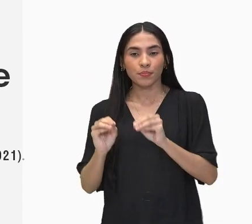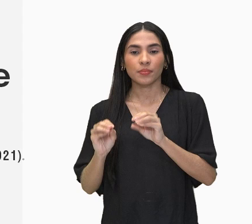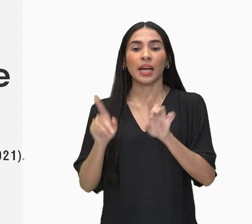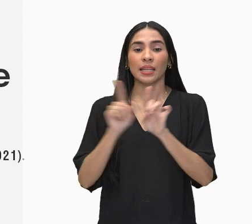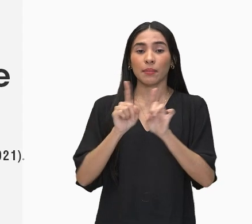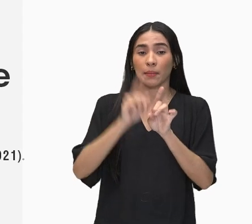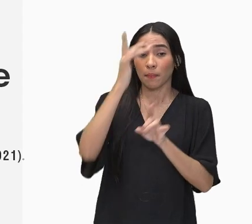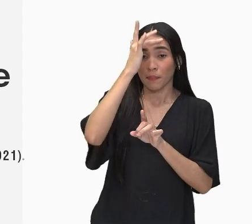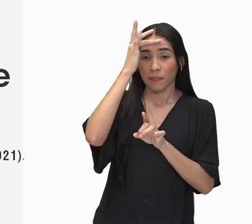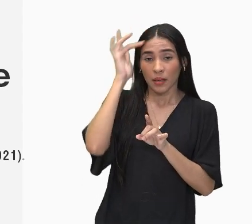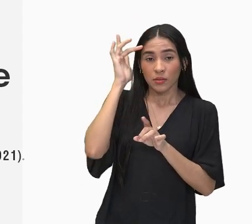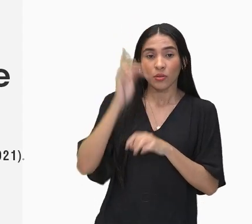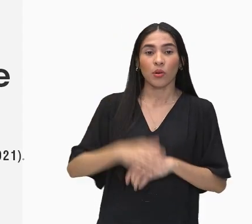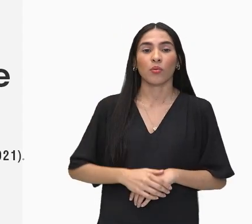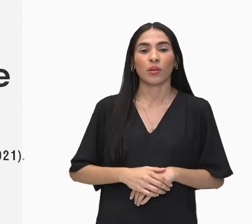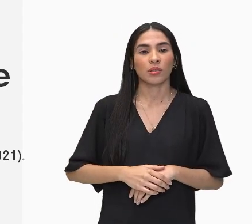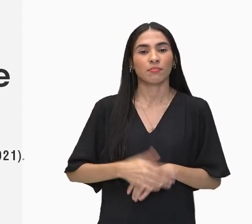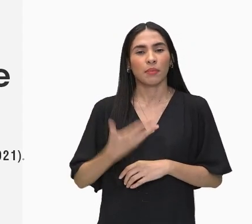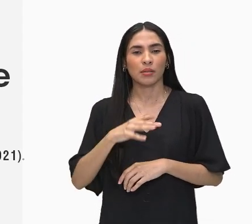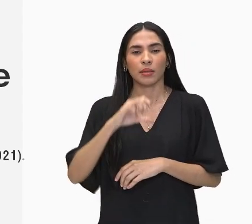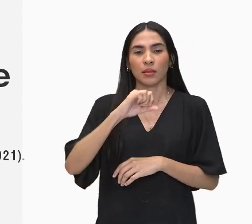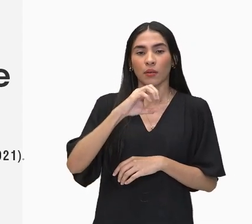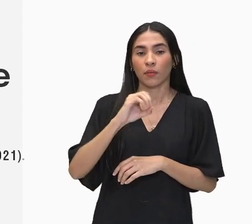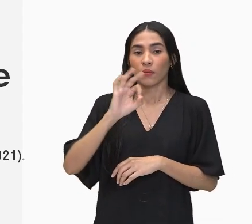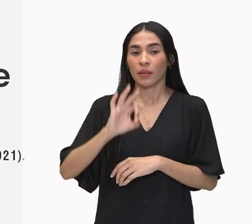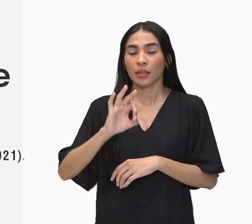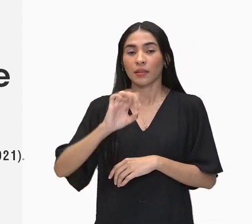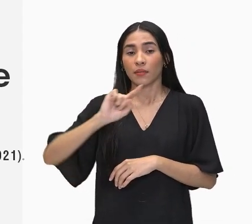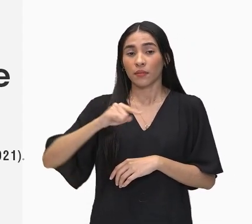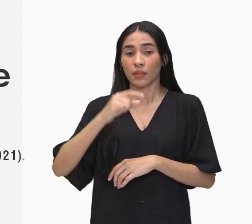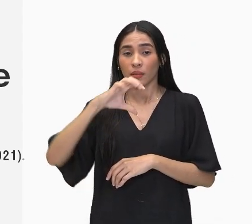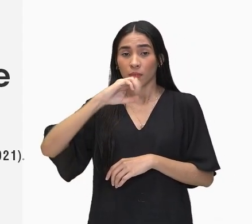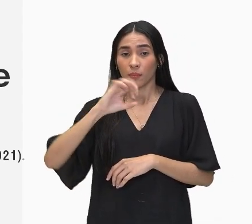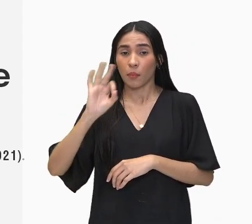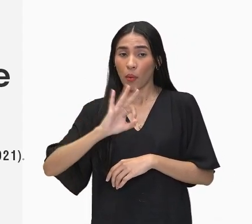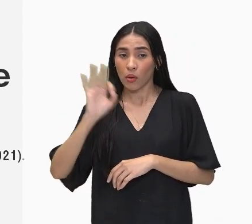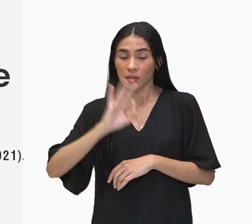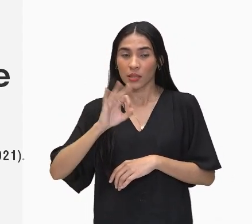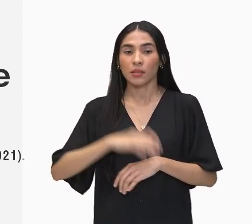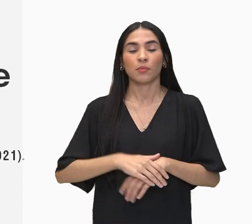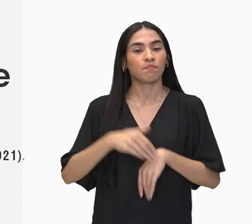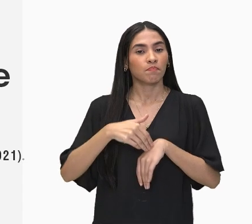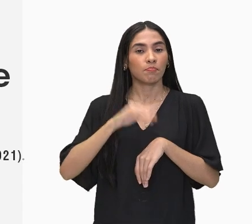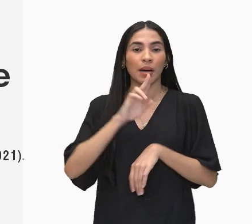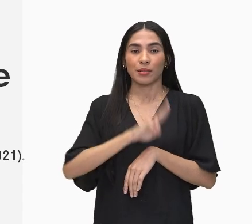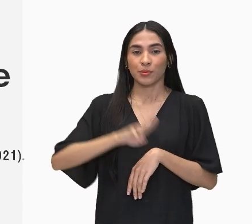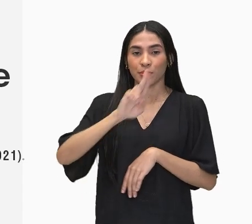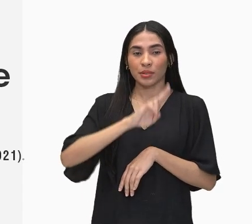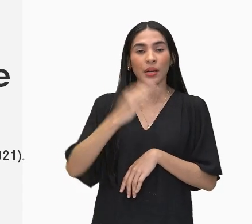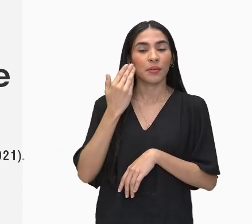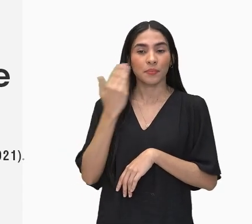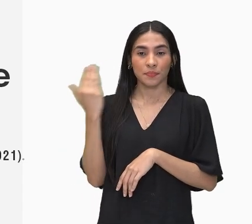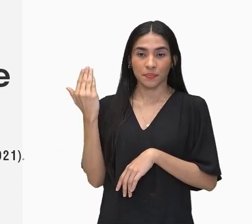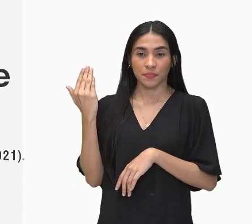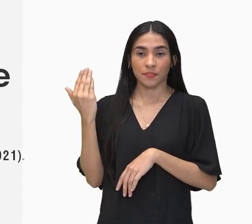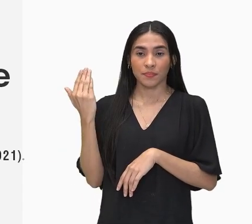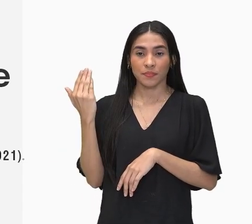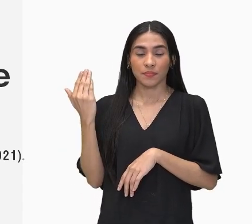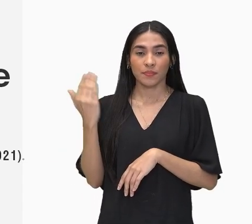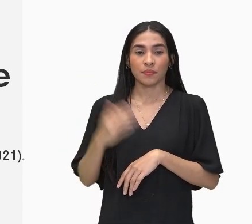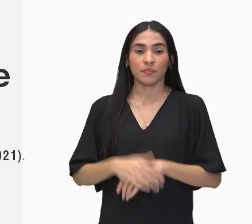passageiro, correspondendo a 90%, sendo o transporte rodoviário, né, o mais utilizado aí no transporte